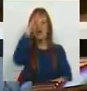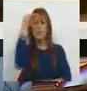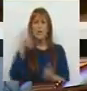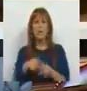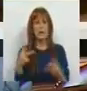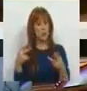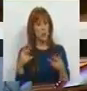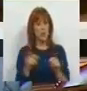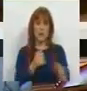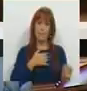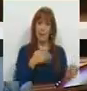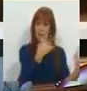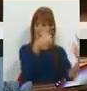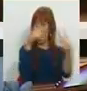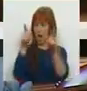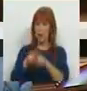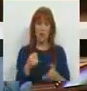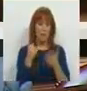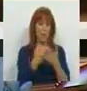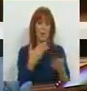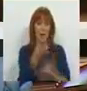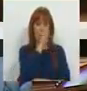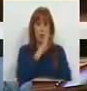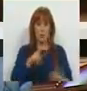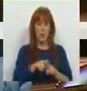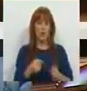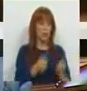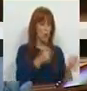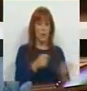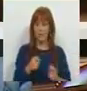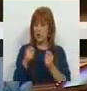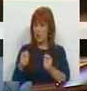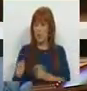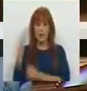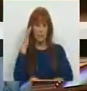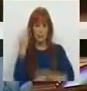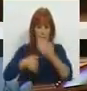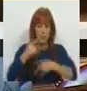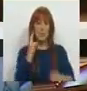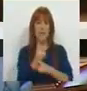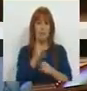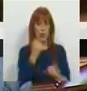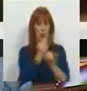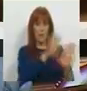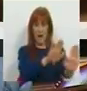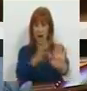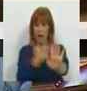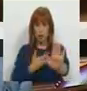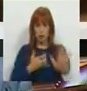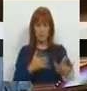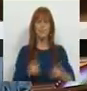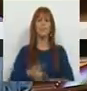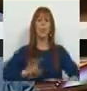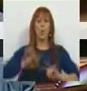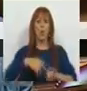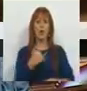de tesouraria das empresas e apoiar a concretização dos investimentos em curso e manter os postos de trabalho. Que durante